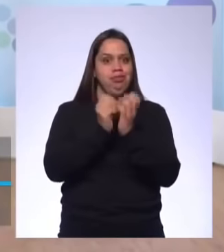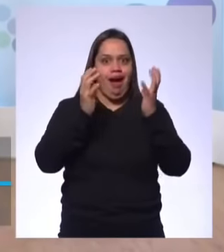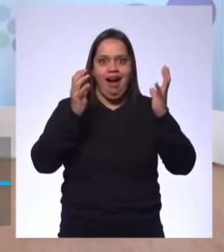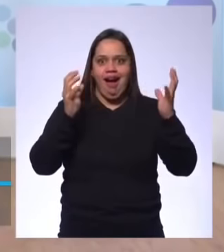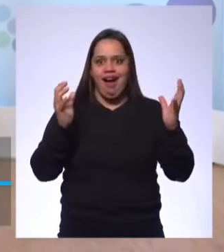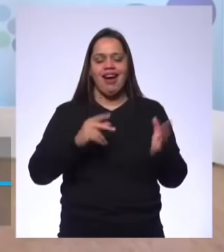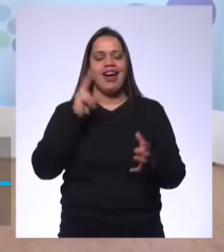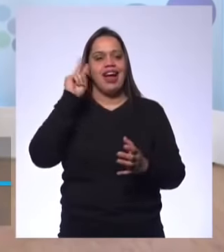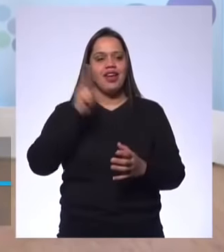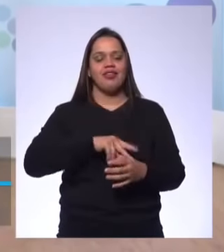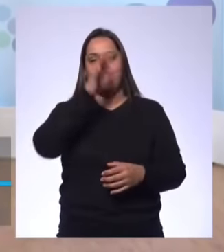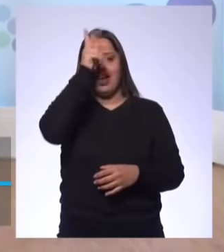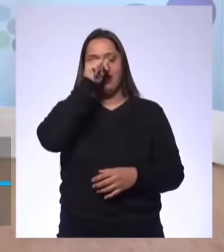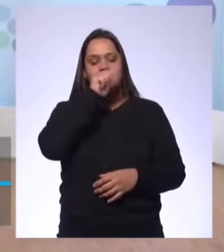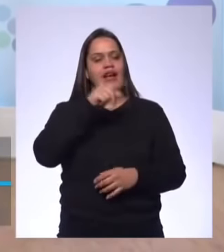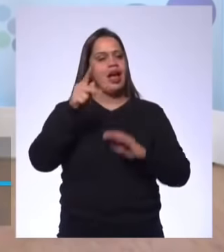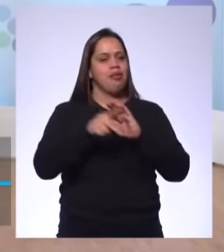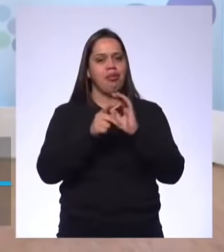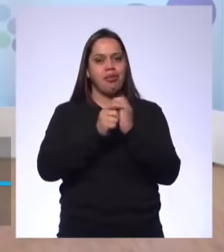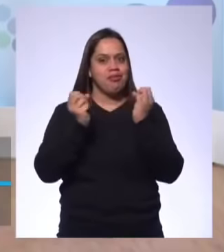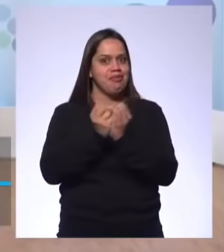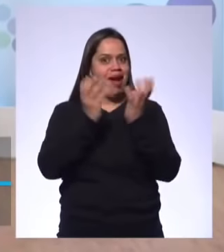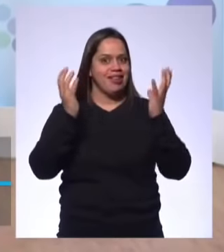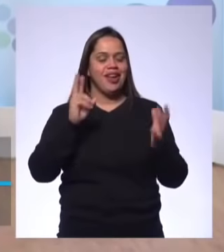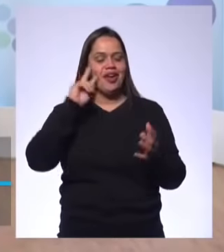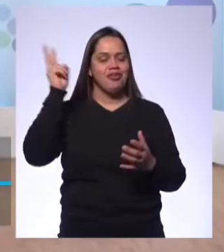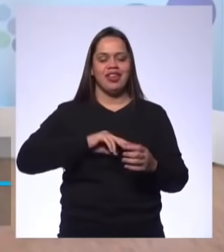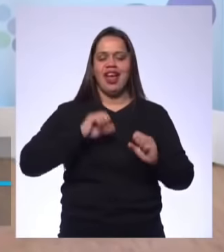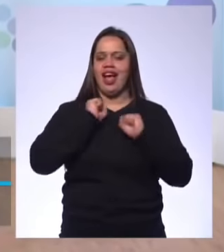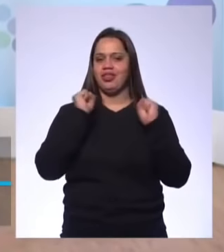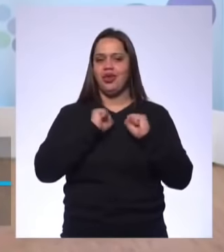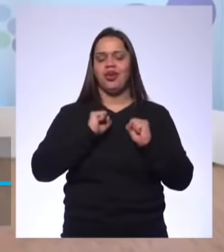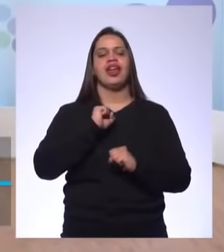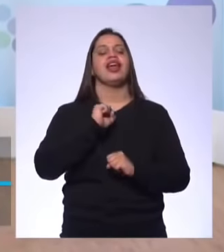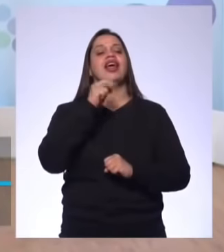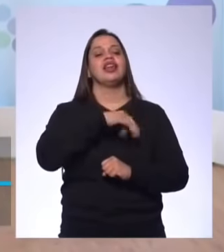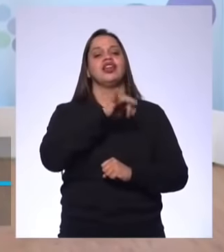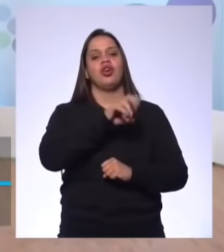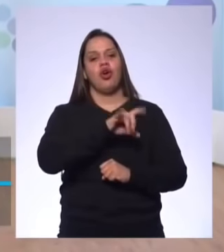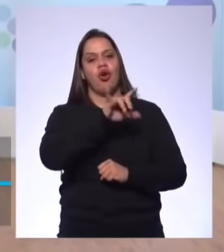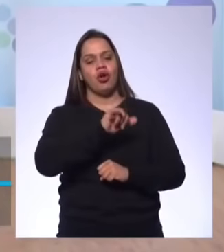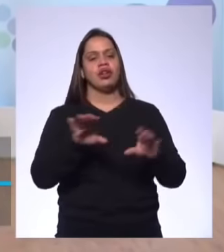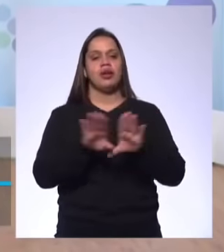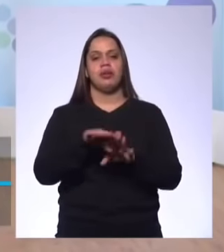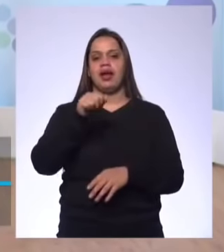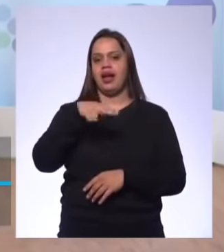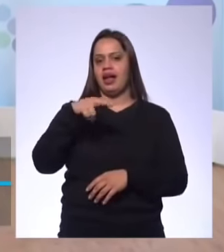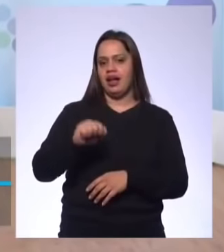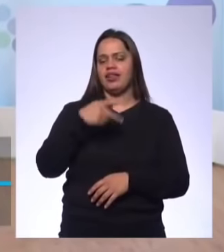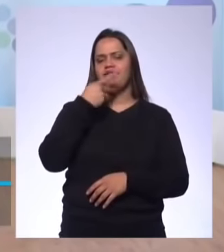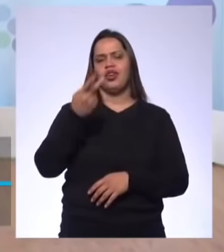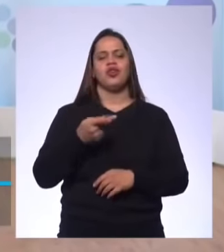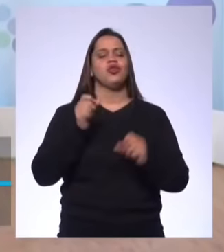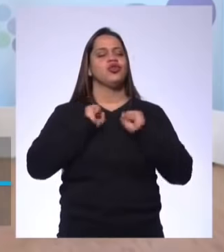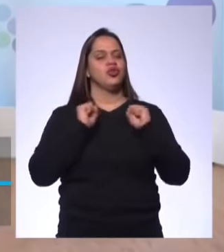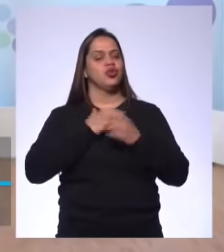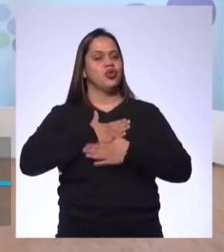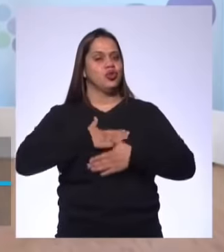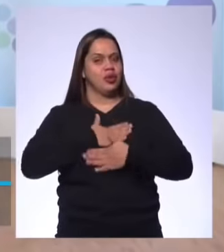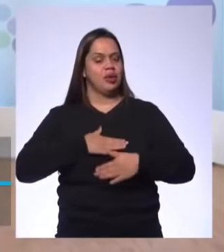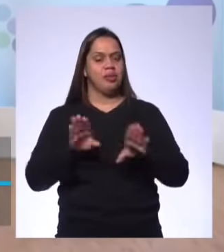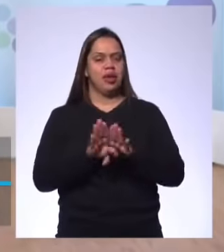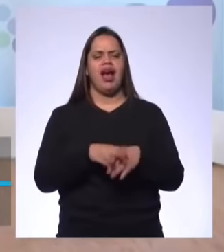final, ela é uma galinha mágica, amei. A Nicole, Uhum. a Ana gostou muito. Ai, gente, quem não gosta de contos? Eu amo contos. Eu